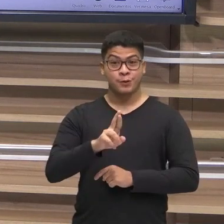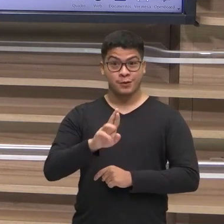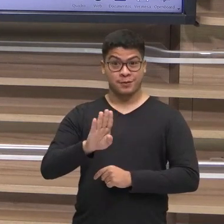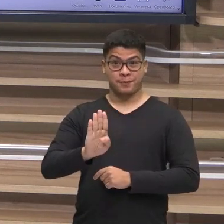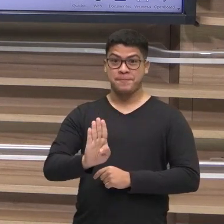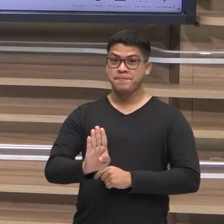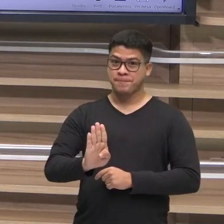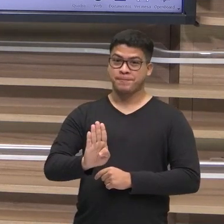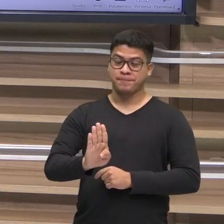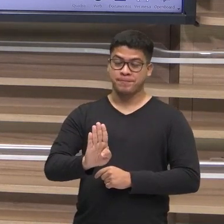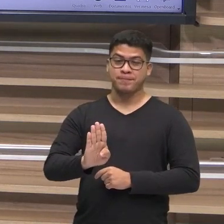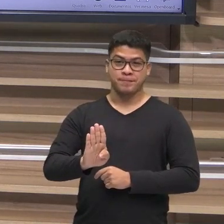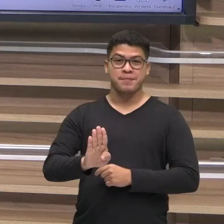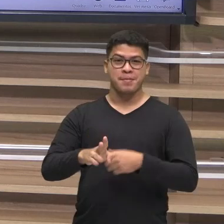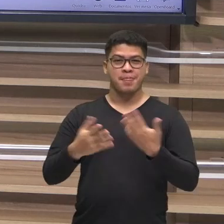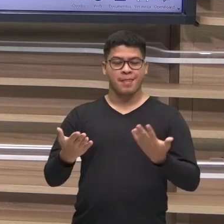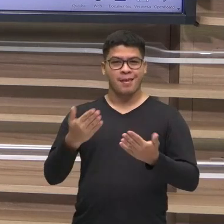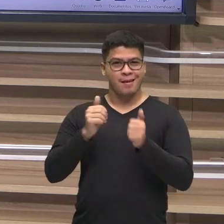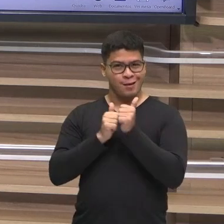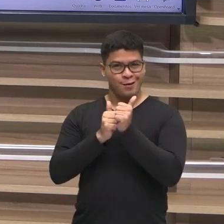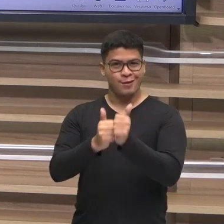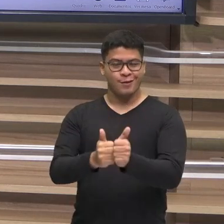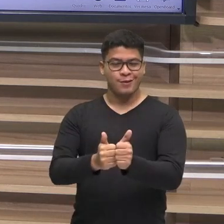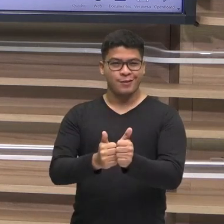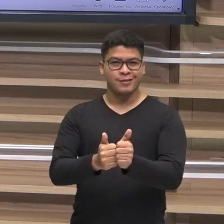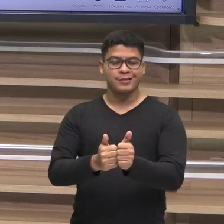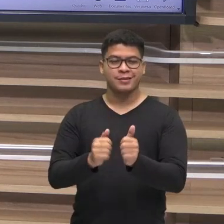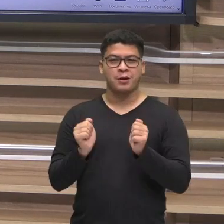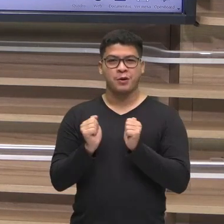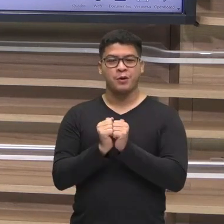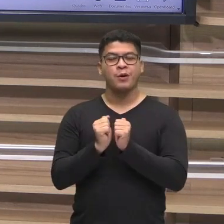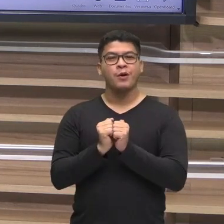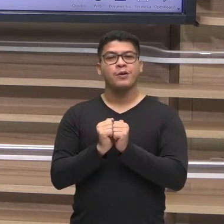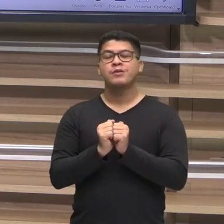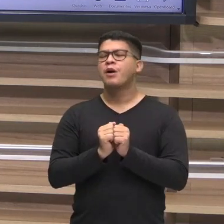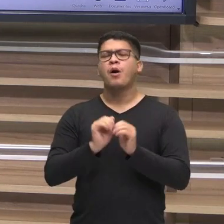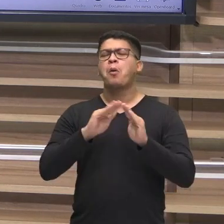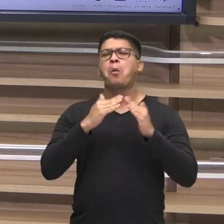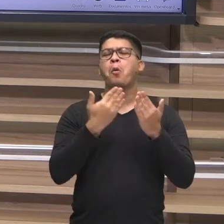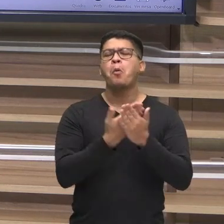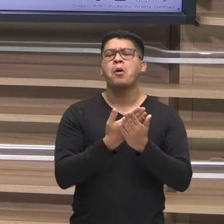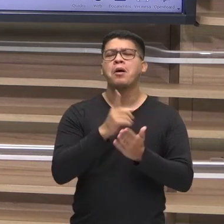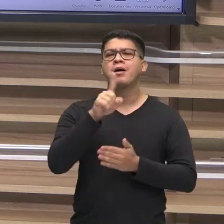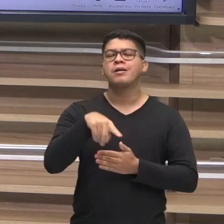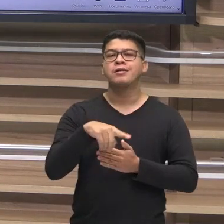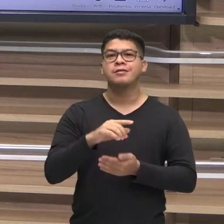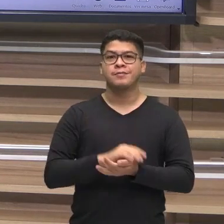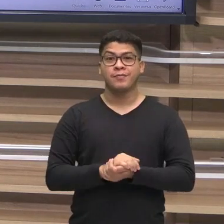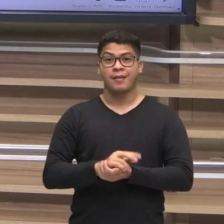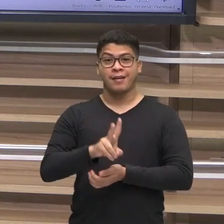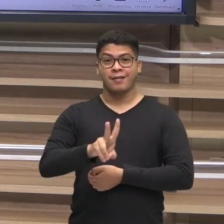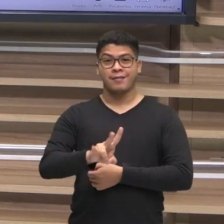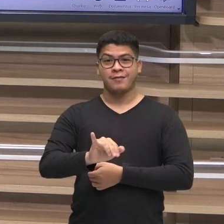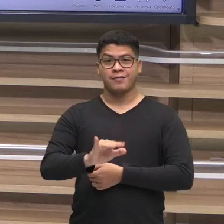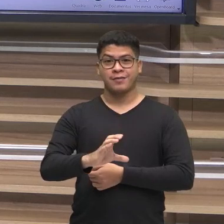né? Acompanhou a resposta da Gabriele. Cadê a escola da Poliana? Escola Estadual Vicente Teles de Souza.